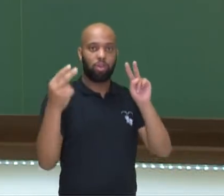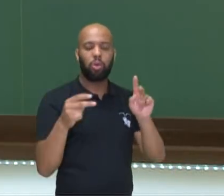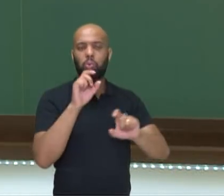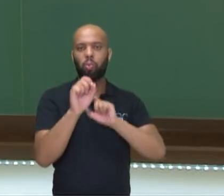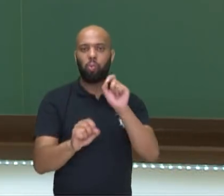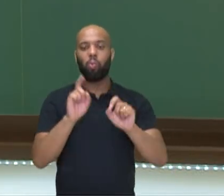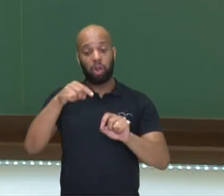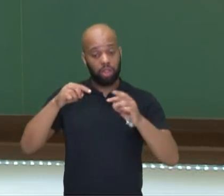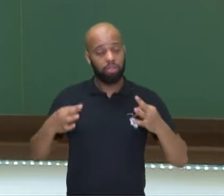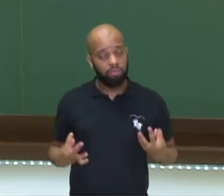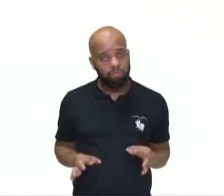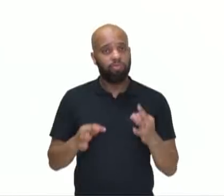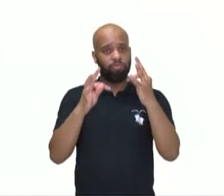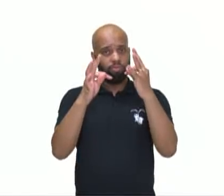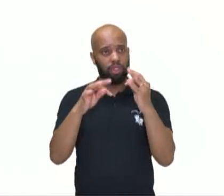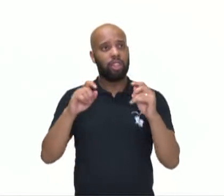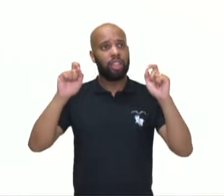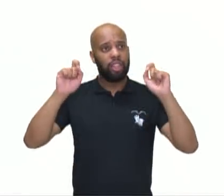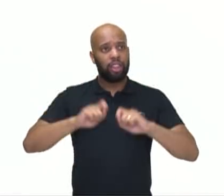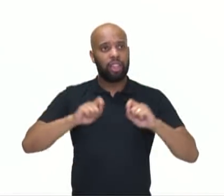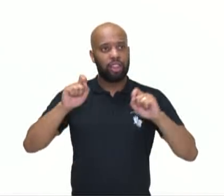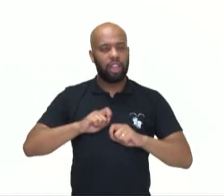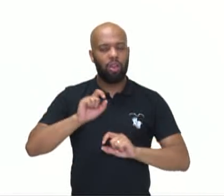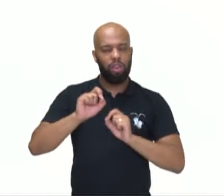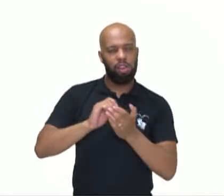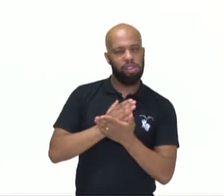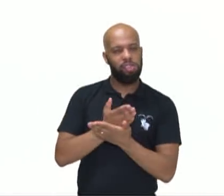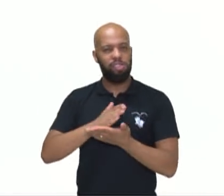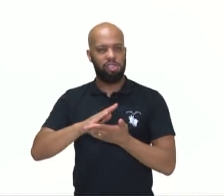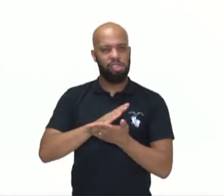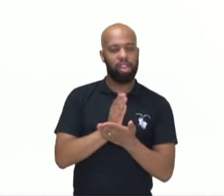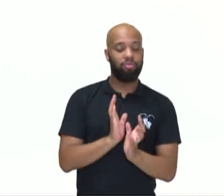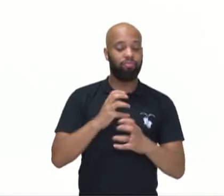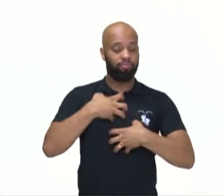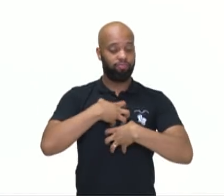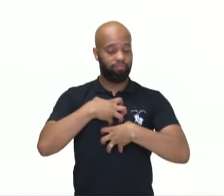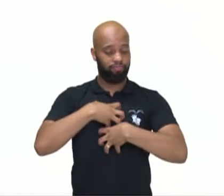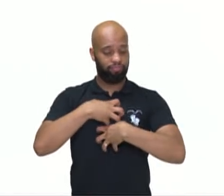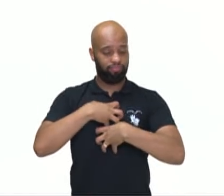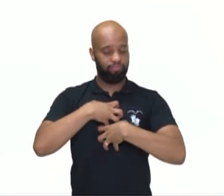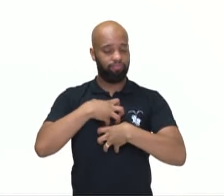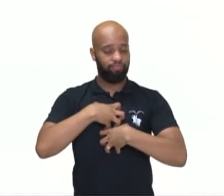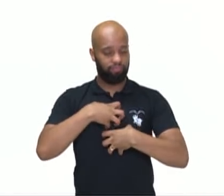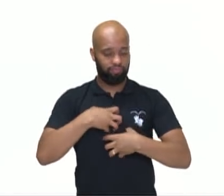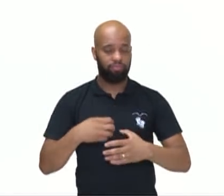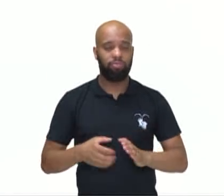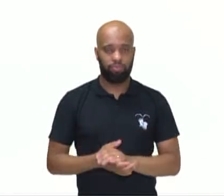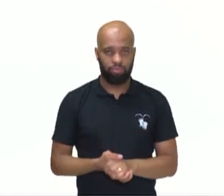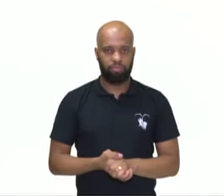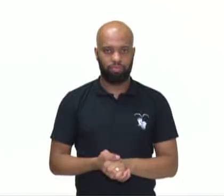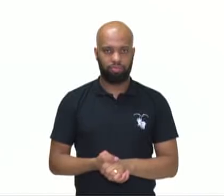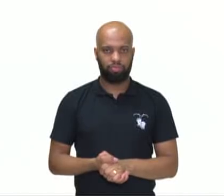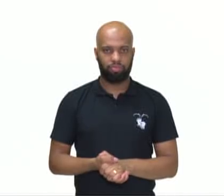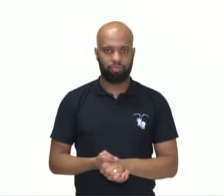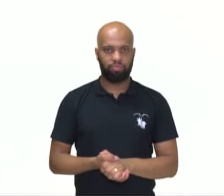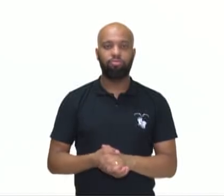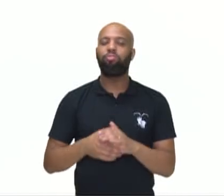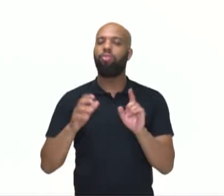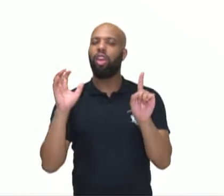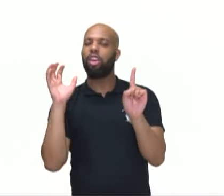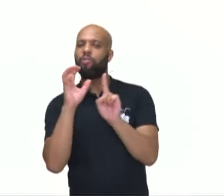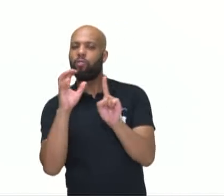uma tecnologia capaz de enganar os nossos sentidos, né? Ela